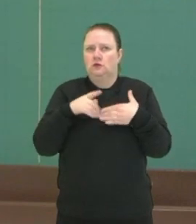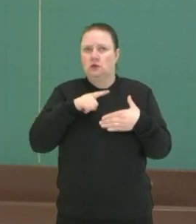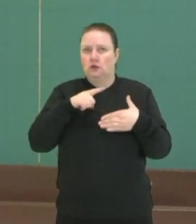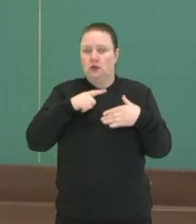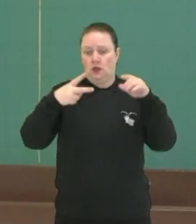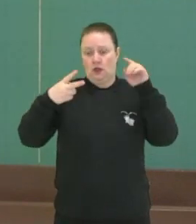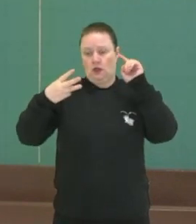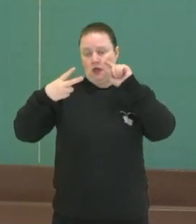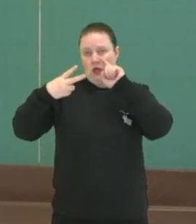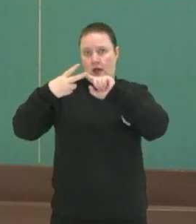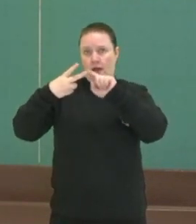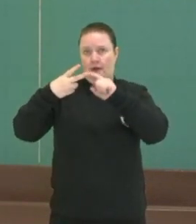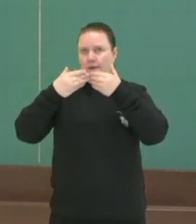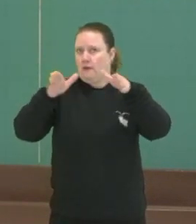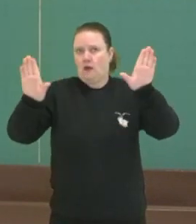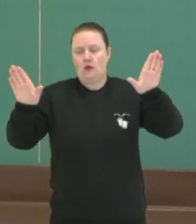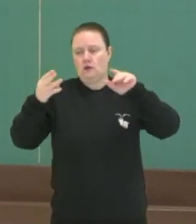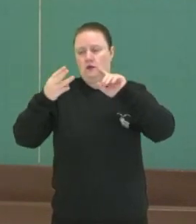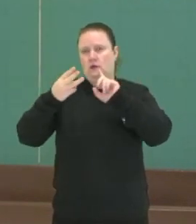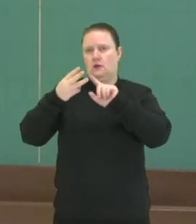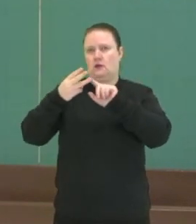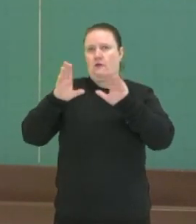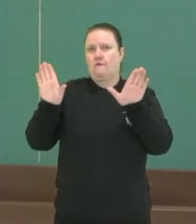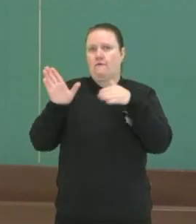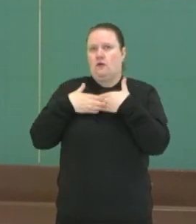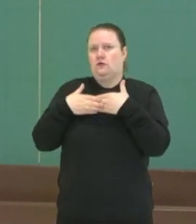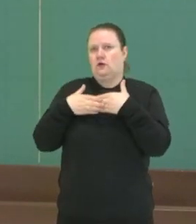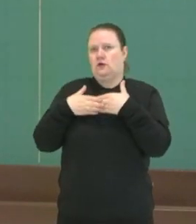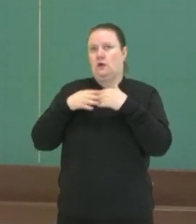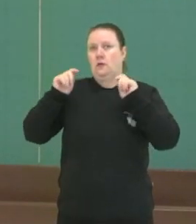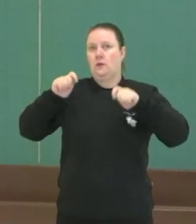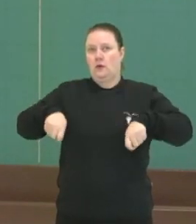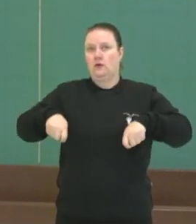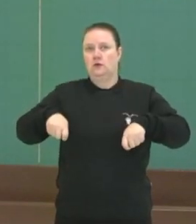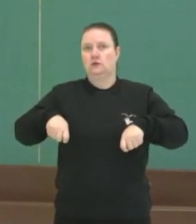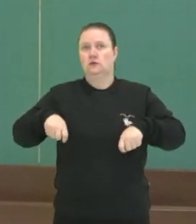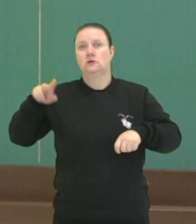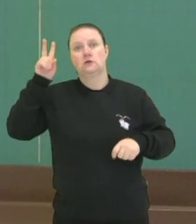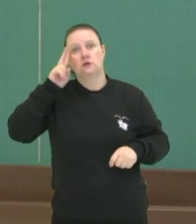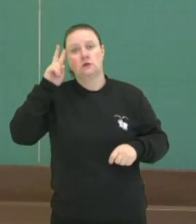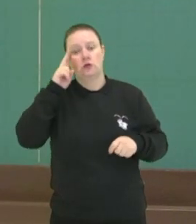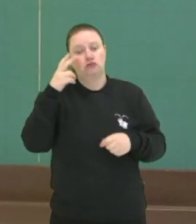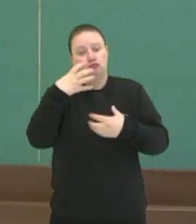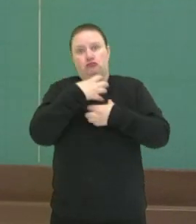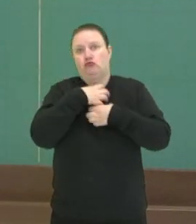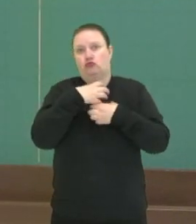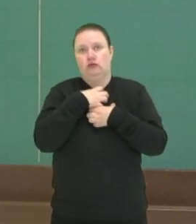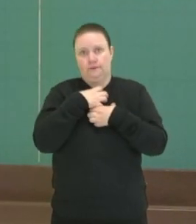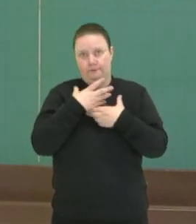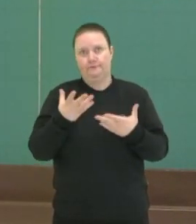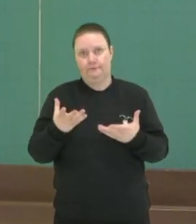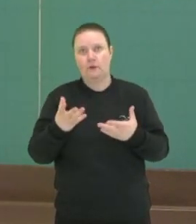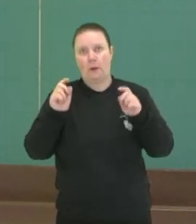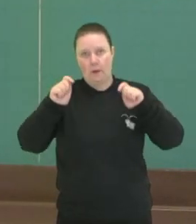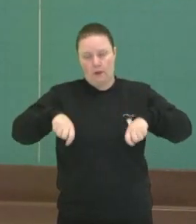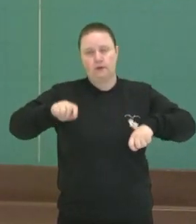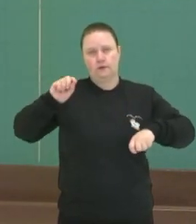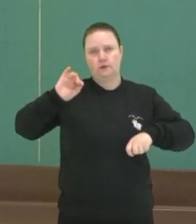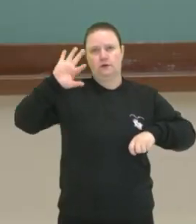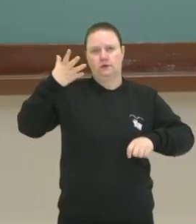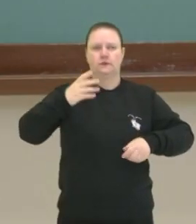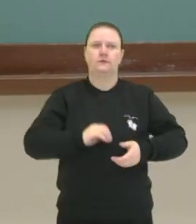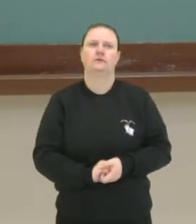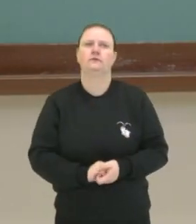fechada, que essa lembrança fechada ela pode ser aberta por algum tipo de estímulo. Então nós temos dentro dessa concepção